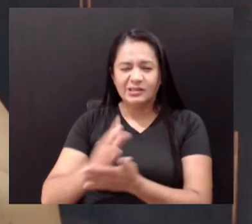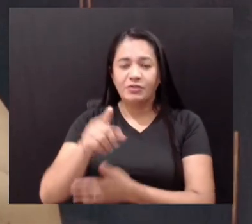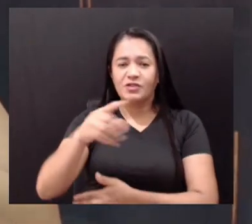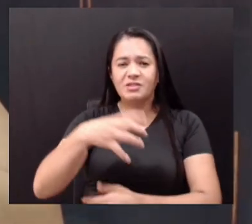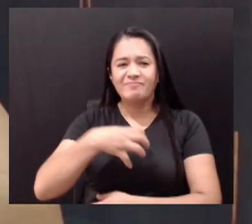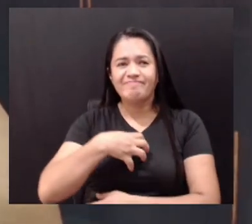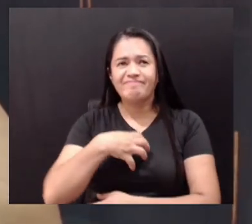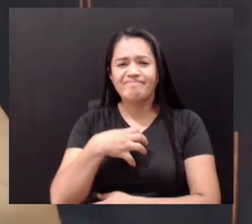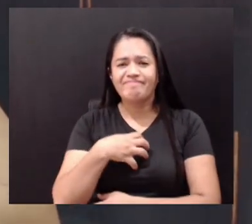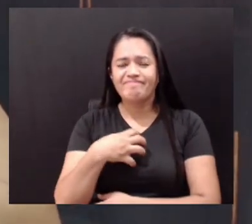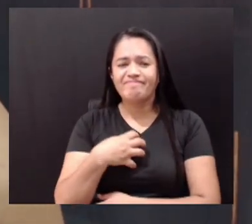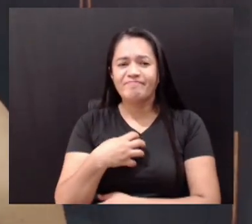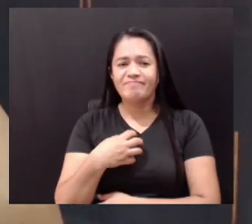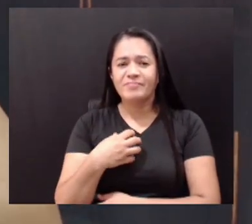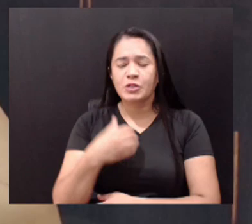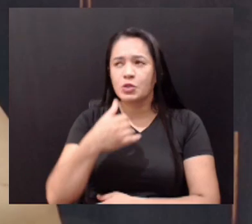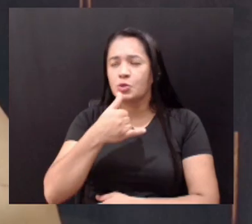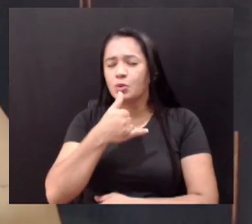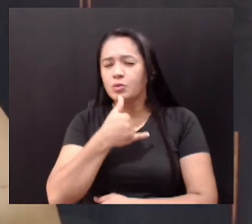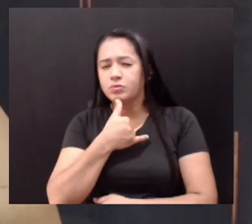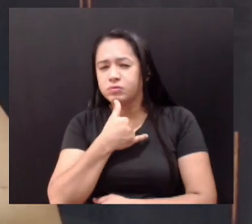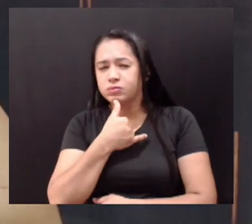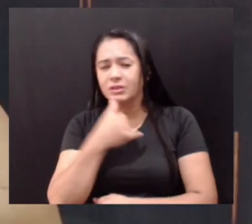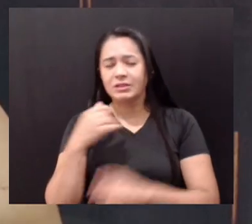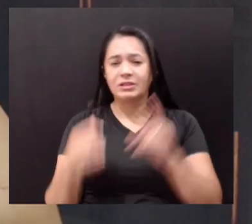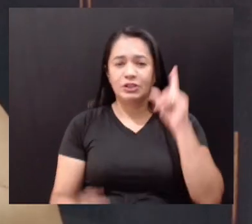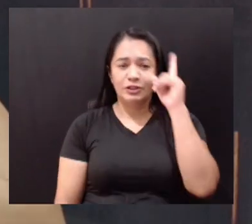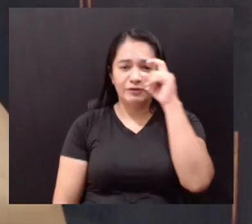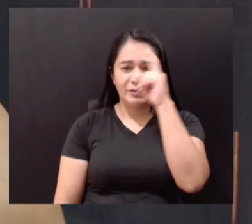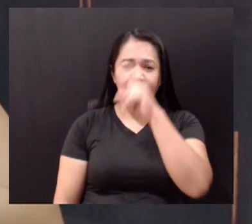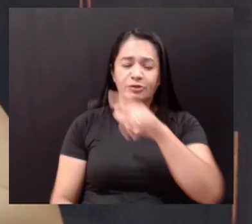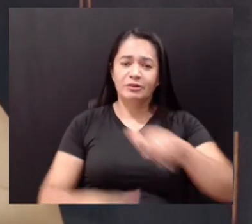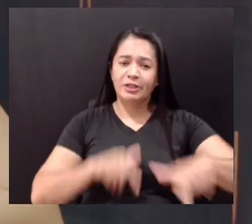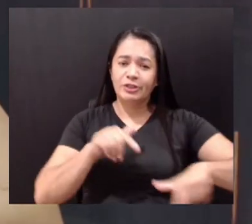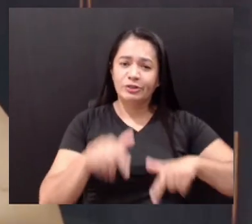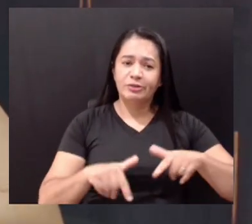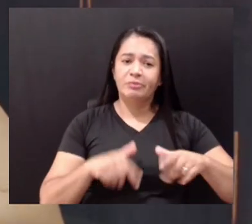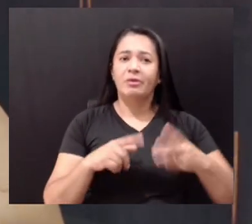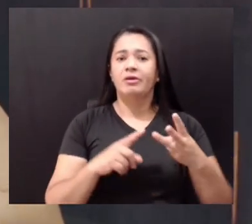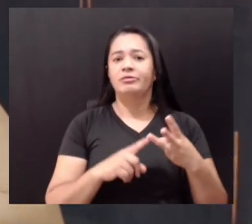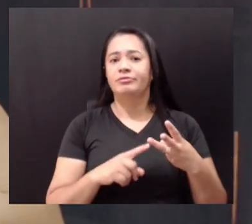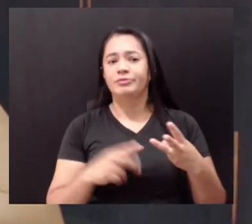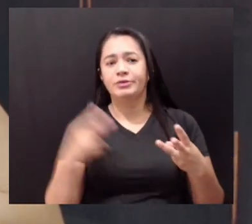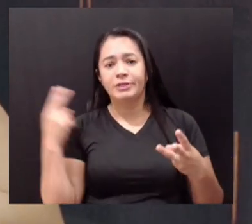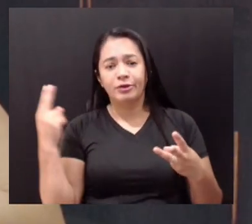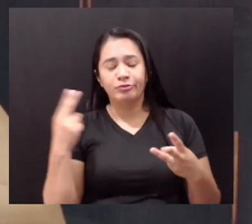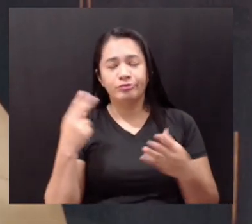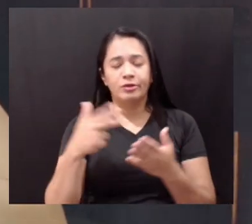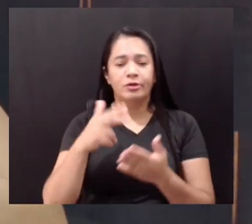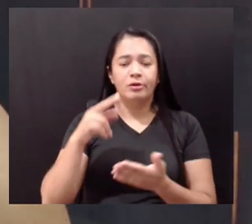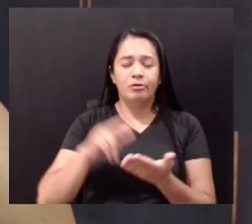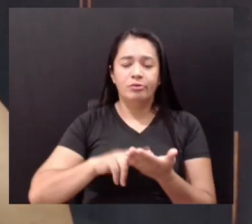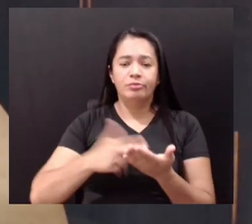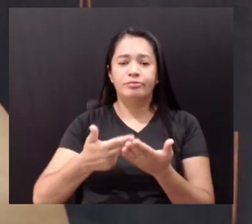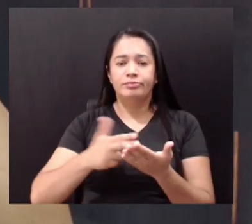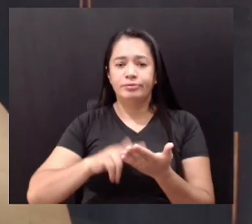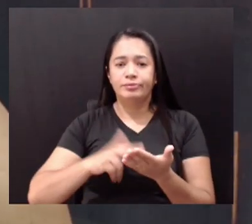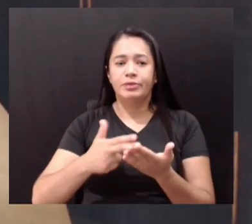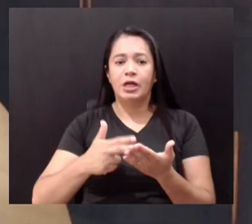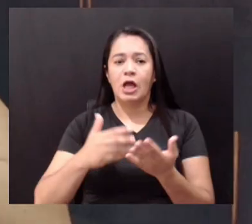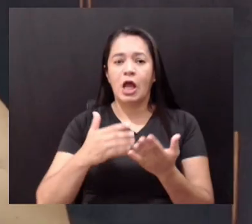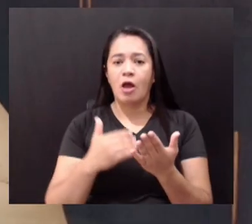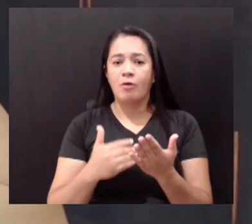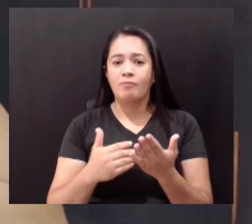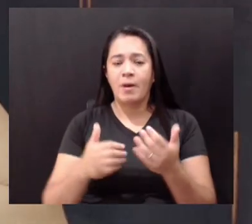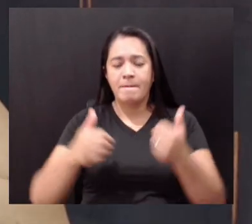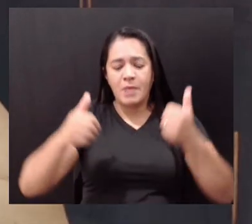muito triste, com muita dificuldade de ir para o trabalho, né, não consegue dormir mais, isso começa a agravar outras áreas da